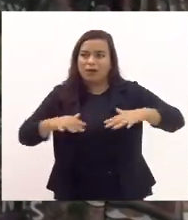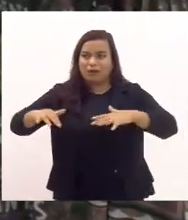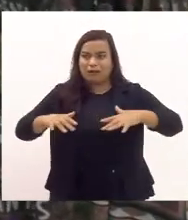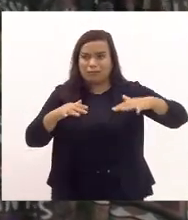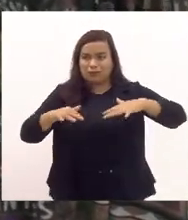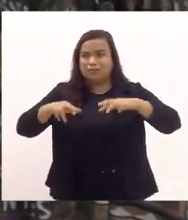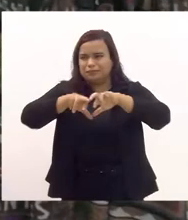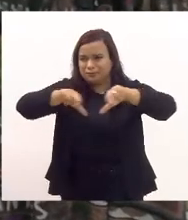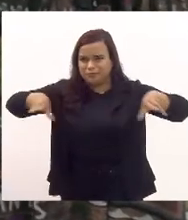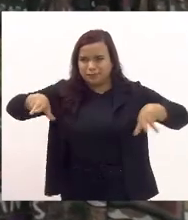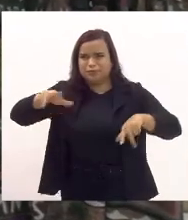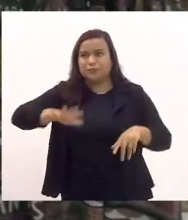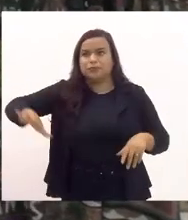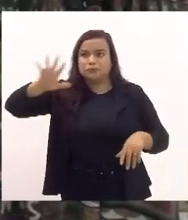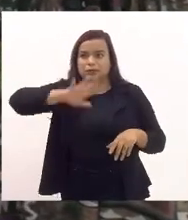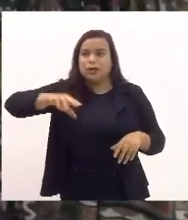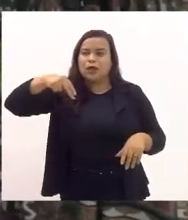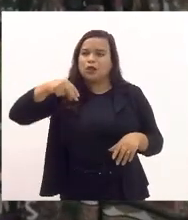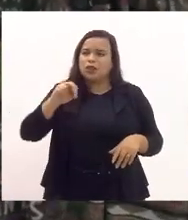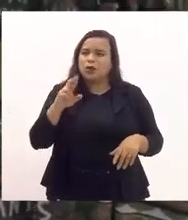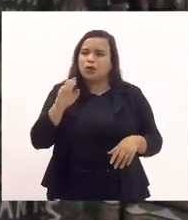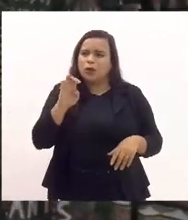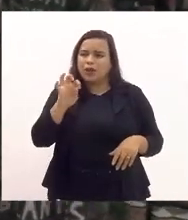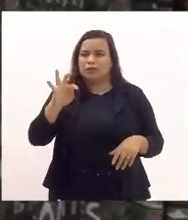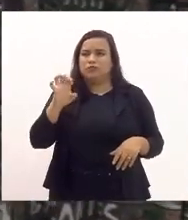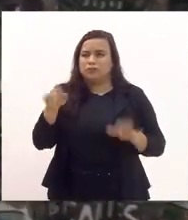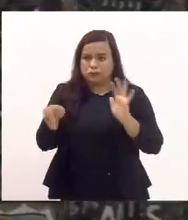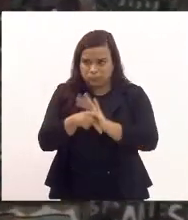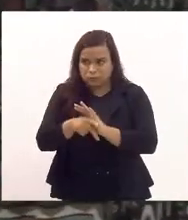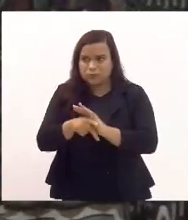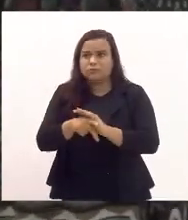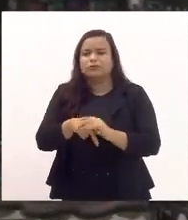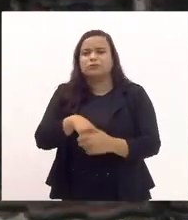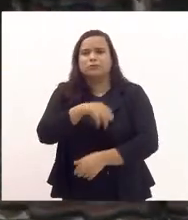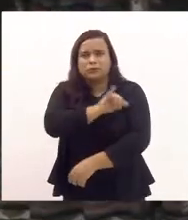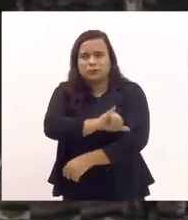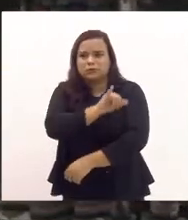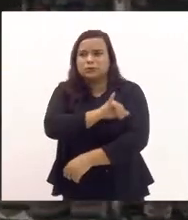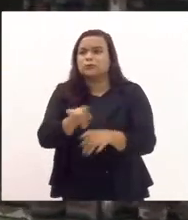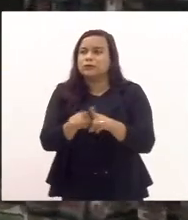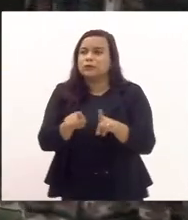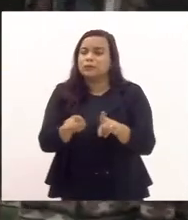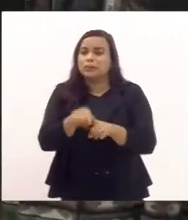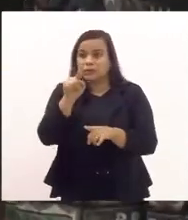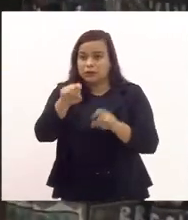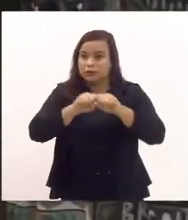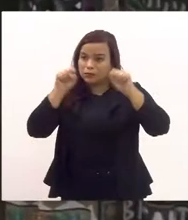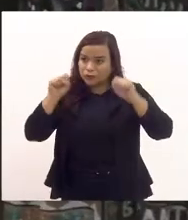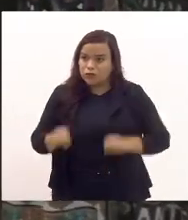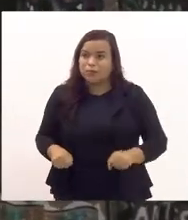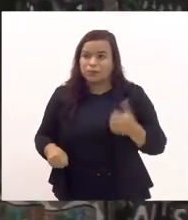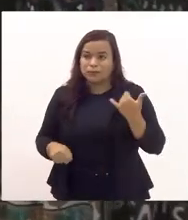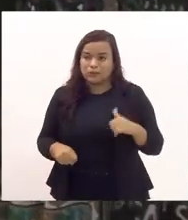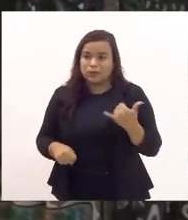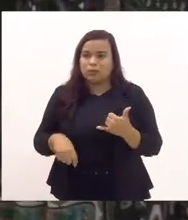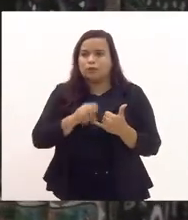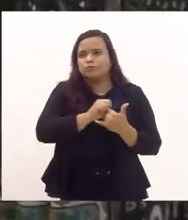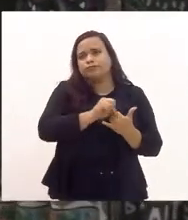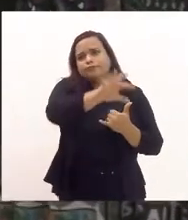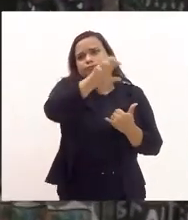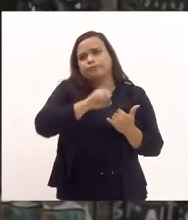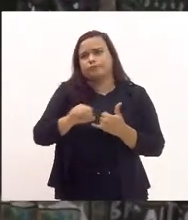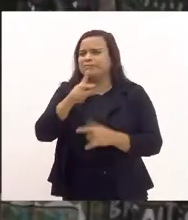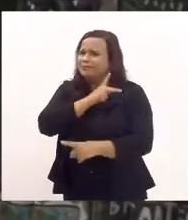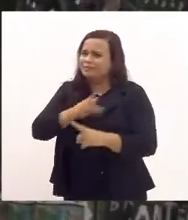Fluminense Então esse sistema broadcast de Difusão Celular vai ser um grande ganho que eu